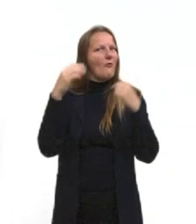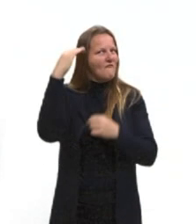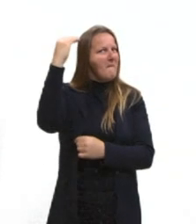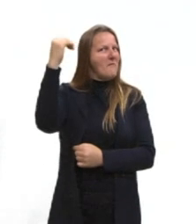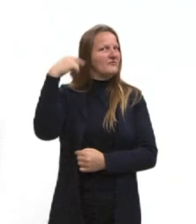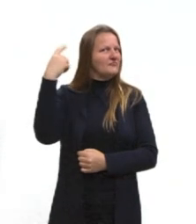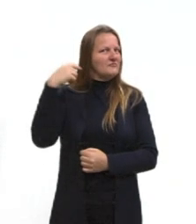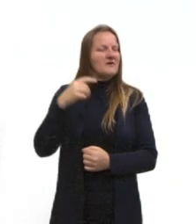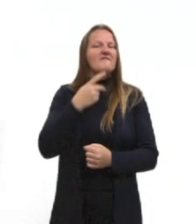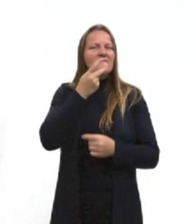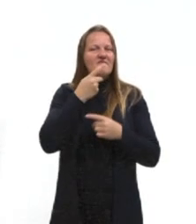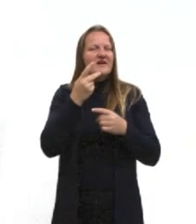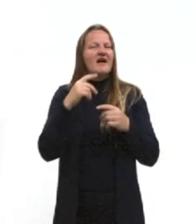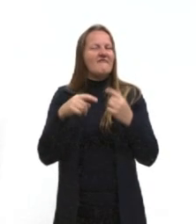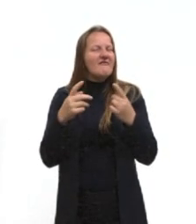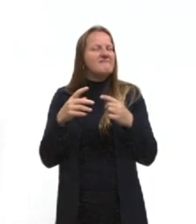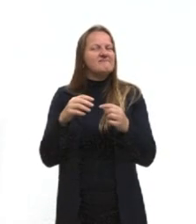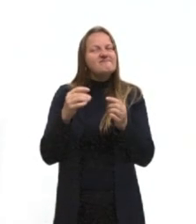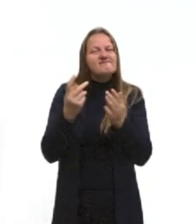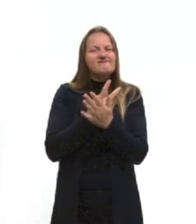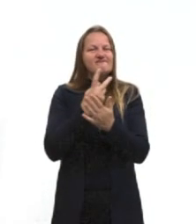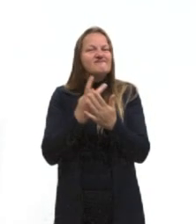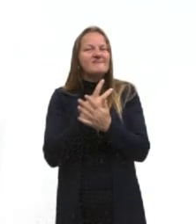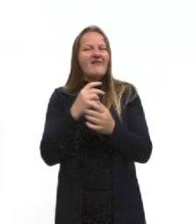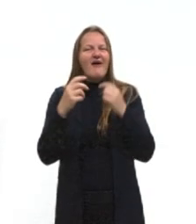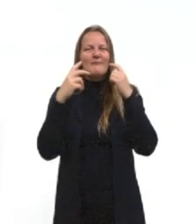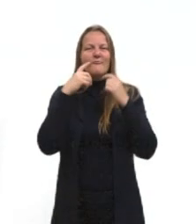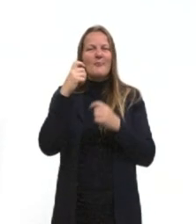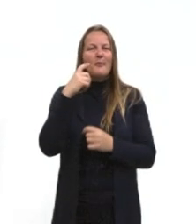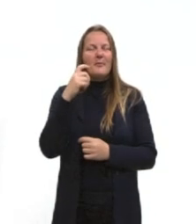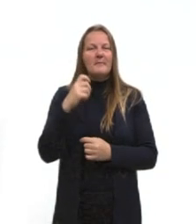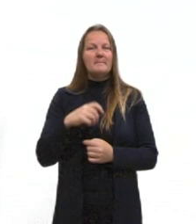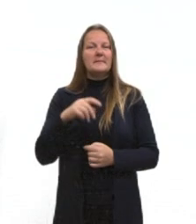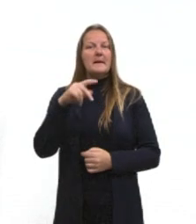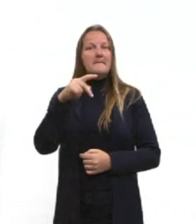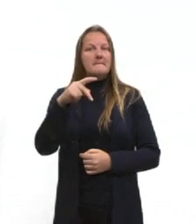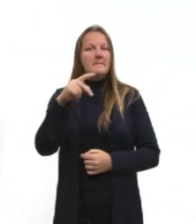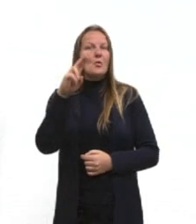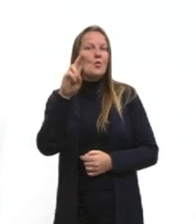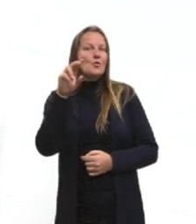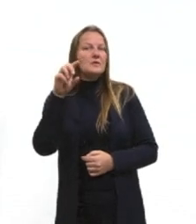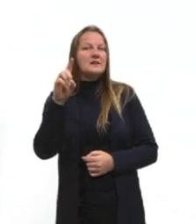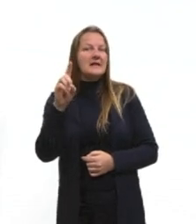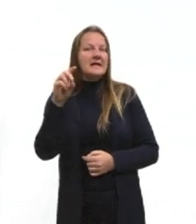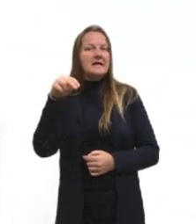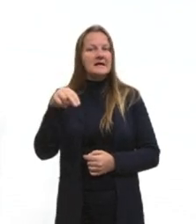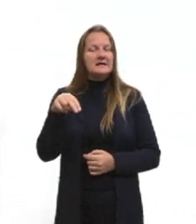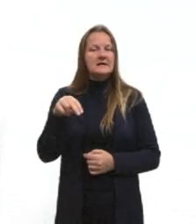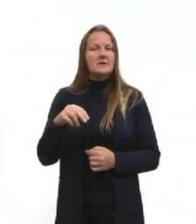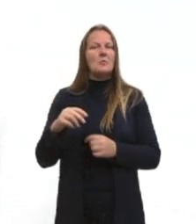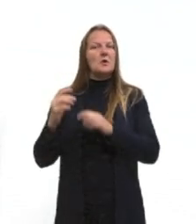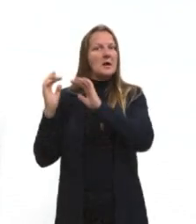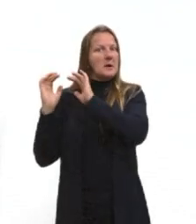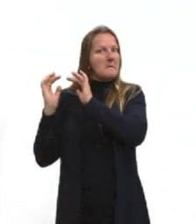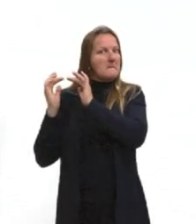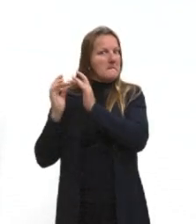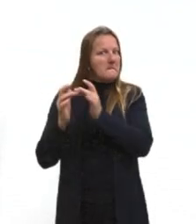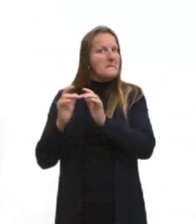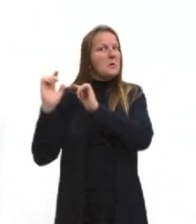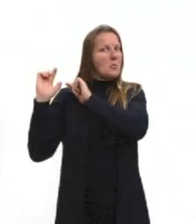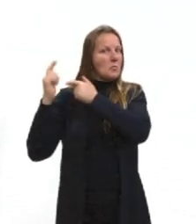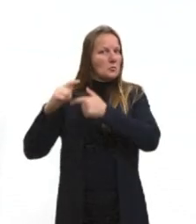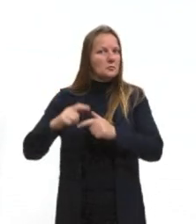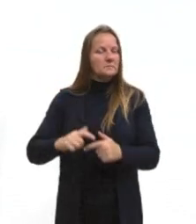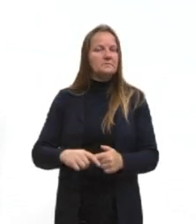ele falava umas coisinhas meio nada a ver né mas ele era do partido da udn do partido que era conservador já